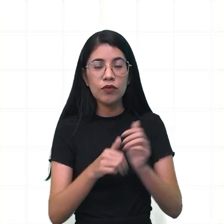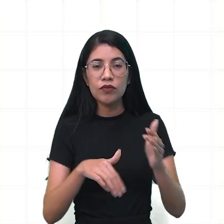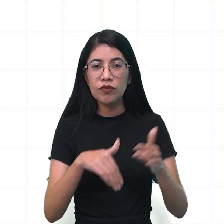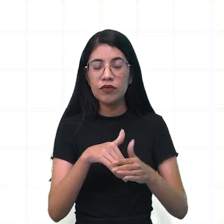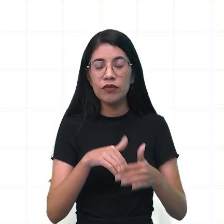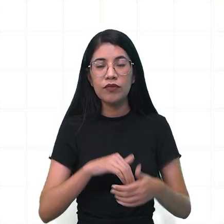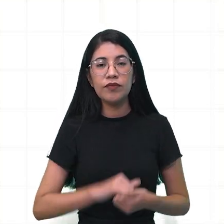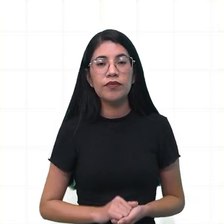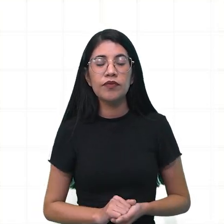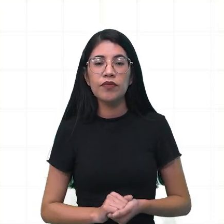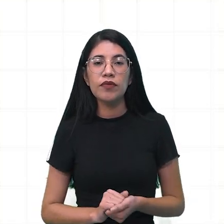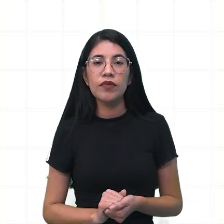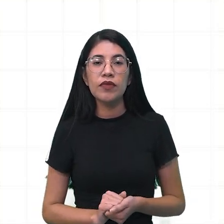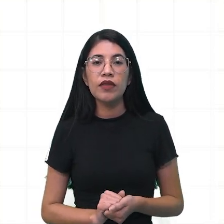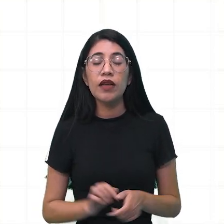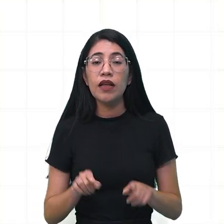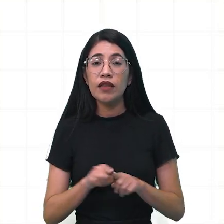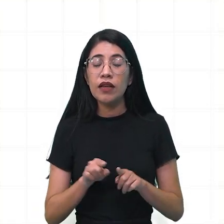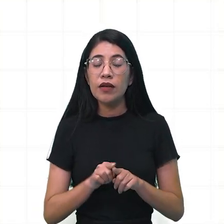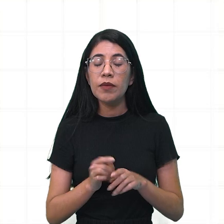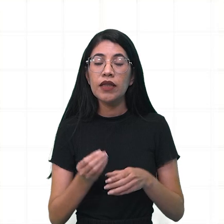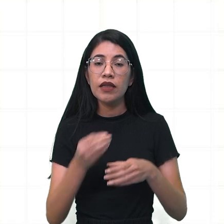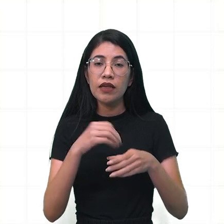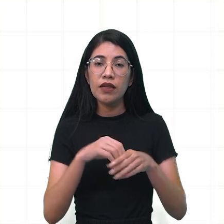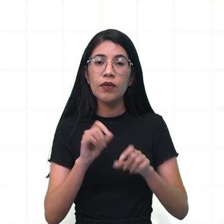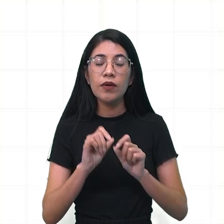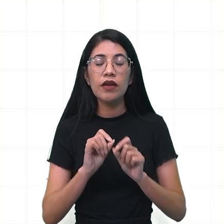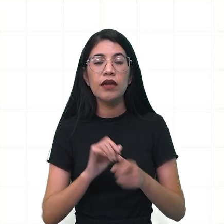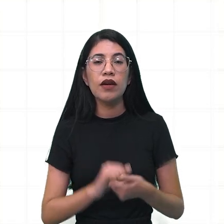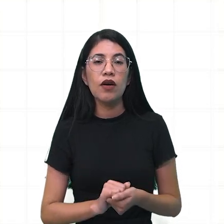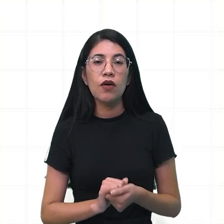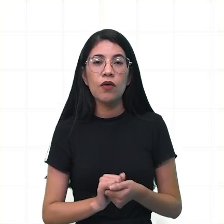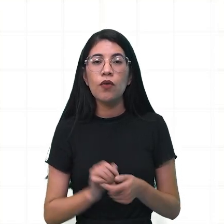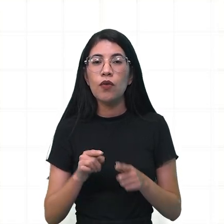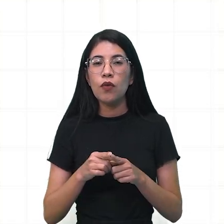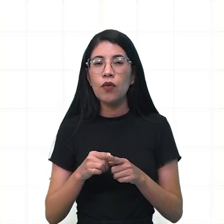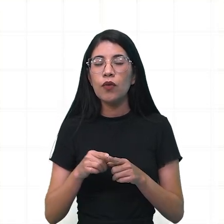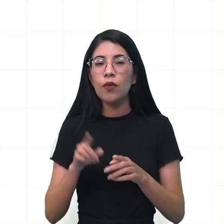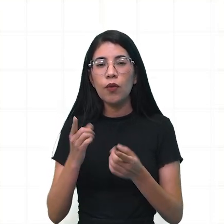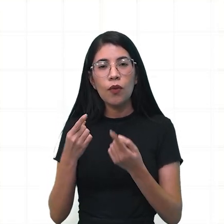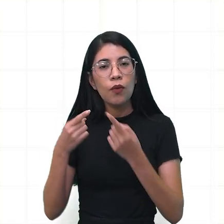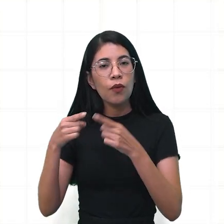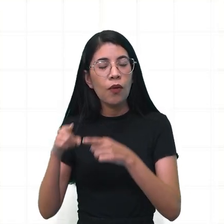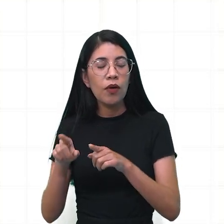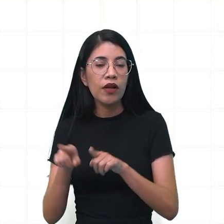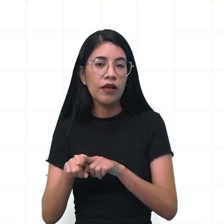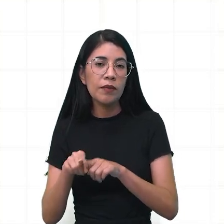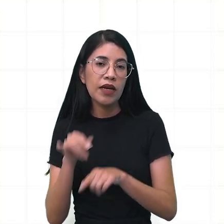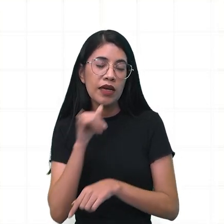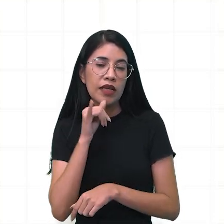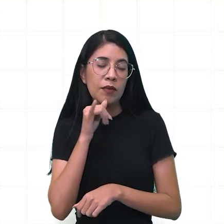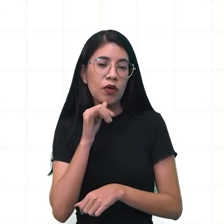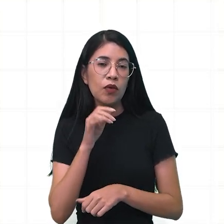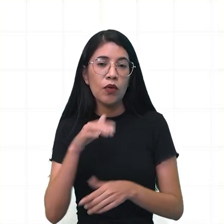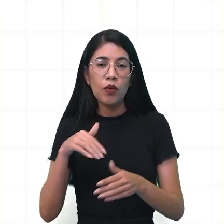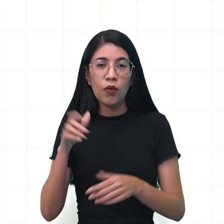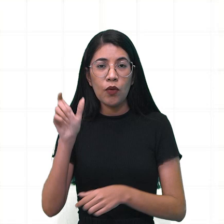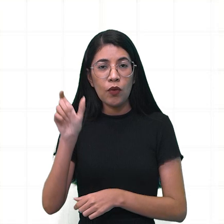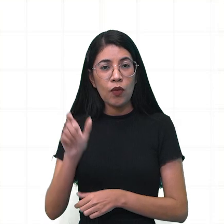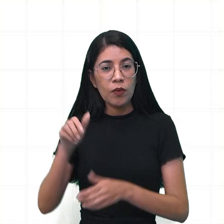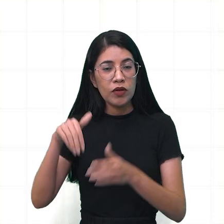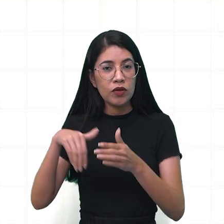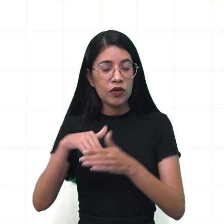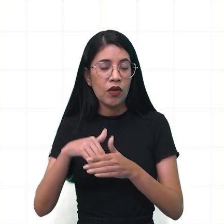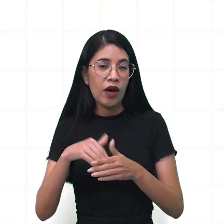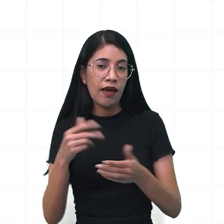né Incluindo aí inclusive os gols contra propriamente ditos né que são aqueles que o o o jogador acaba errando ali e